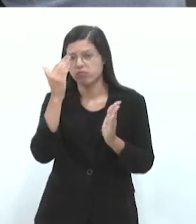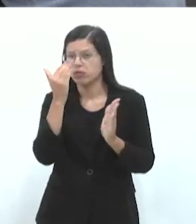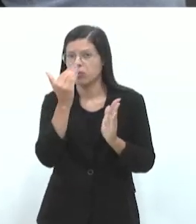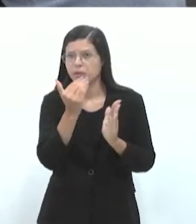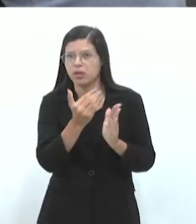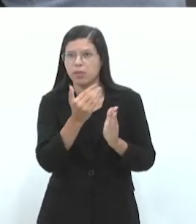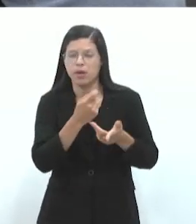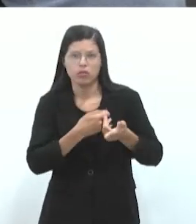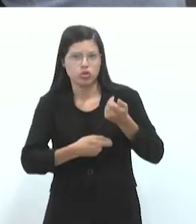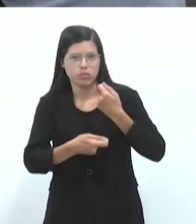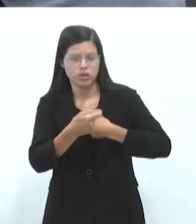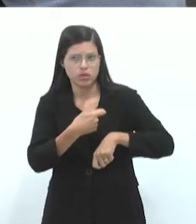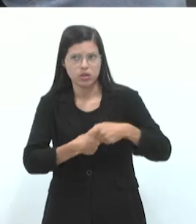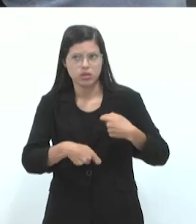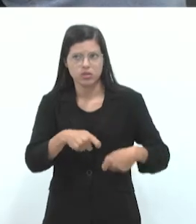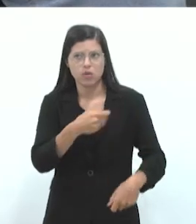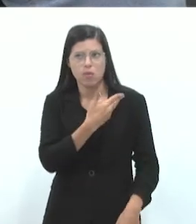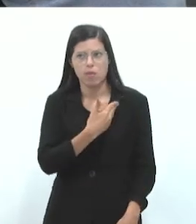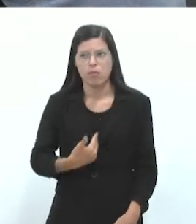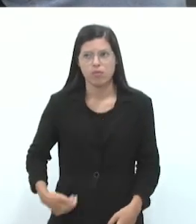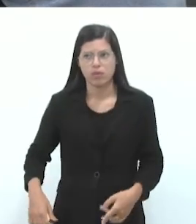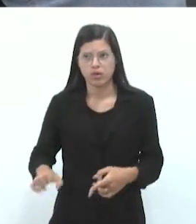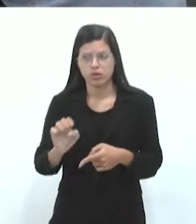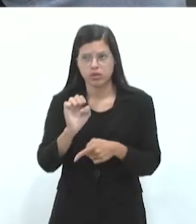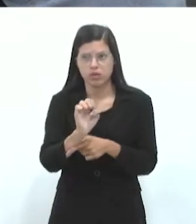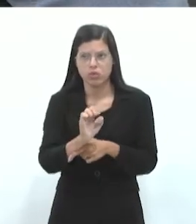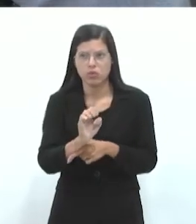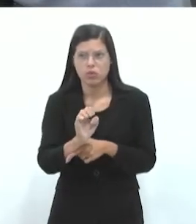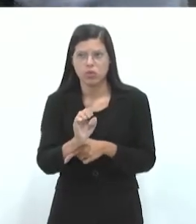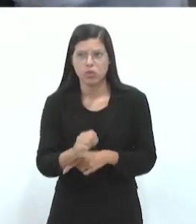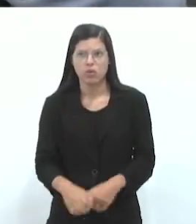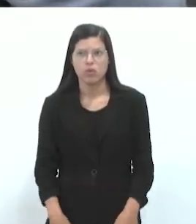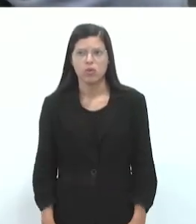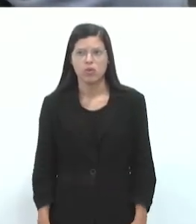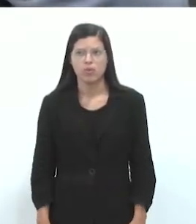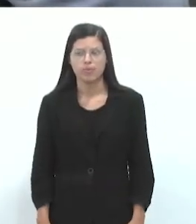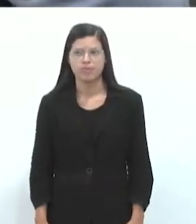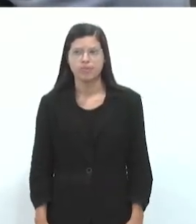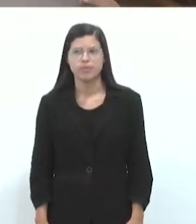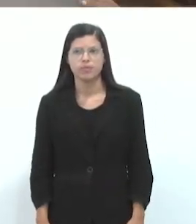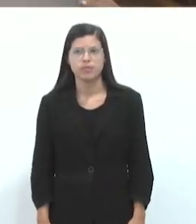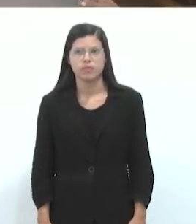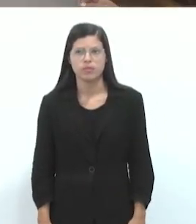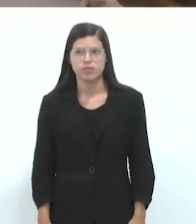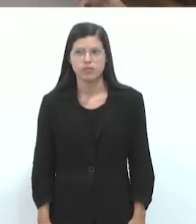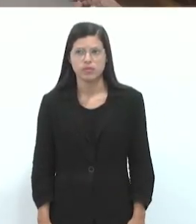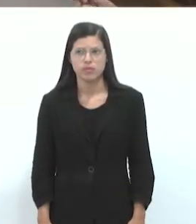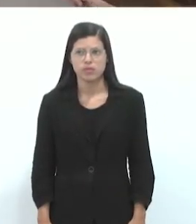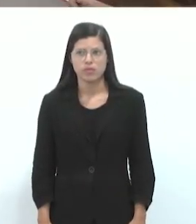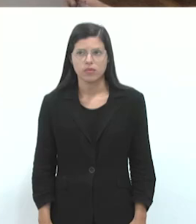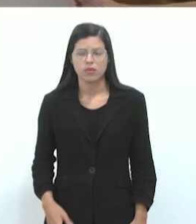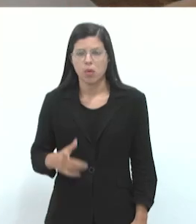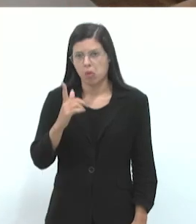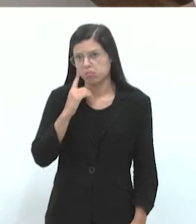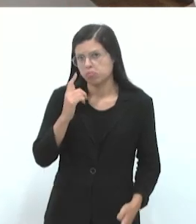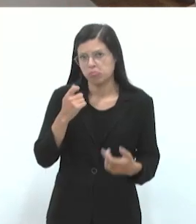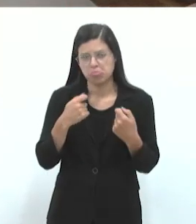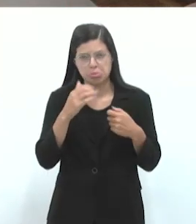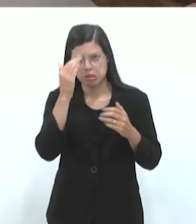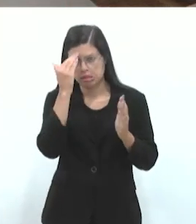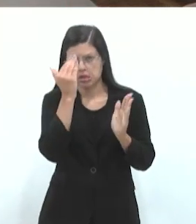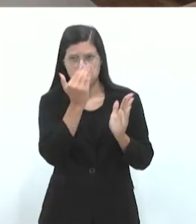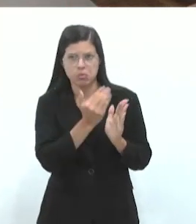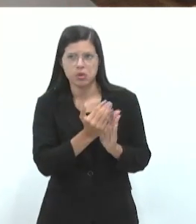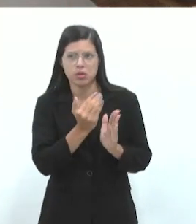Ora, Eles são supremos, são tudo. eles são supremos, são tudo. Ele diz ao governador, olha, o senhor não tem que cumprir, o governador